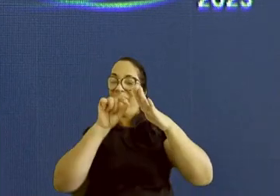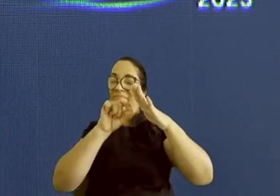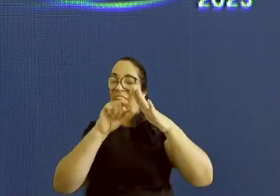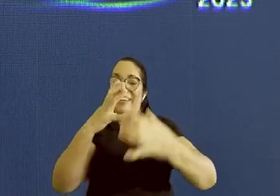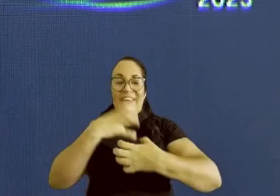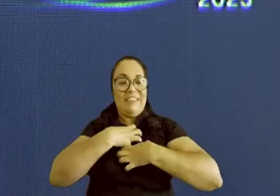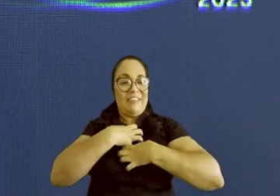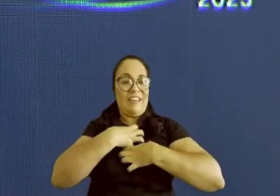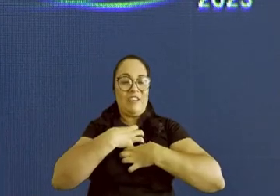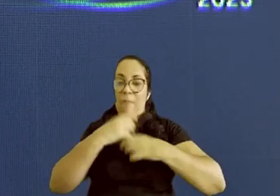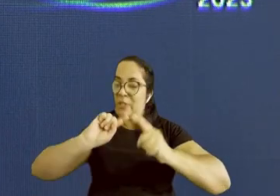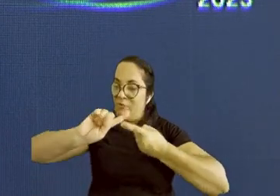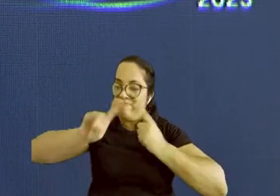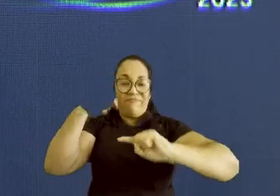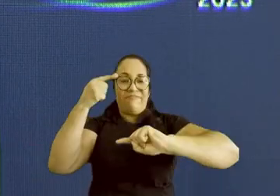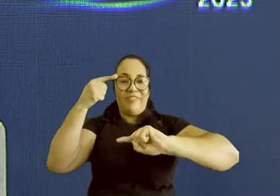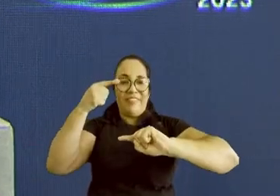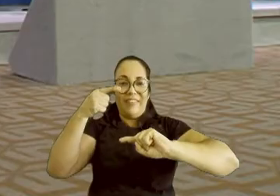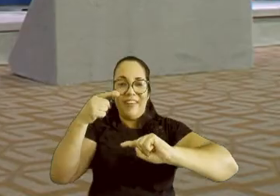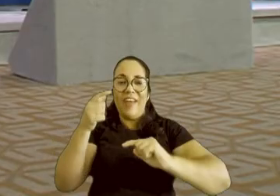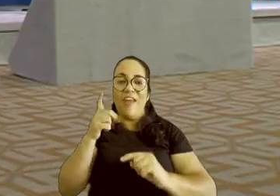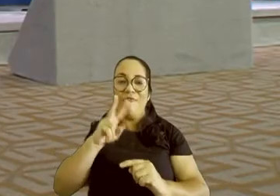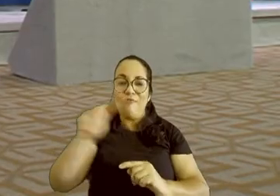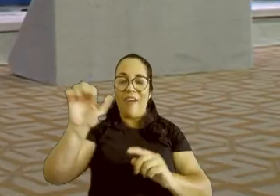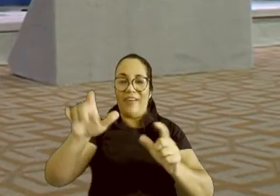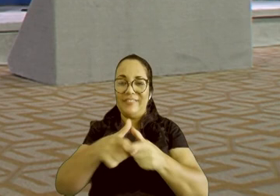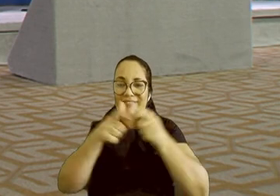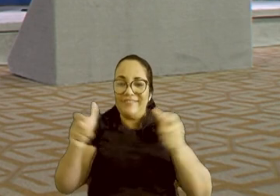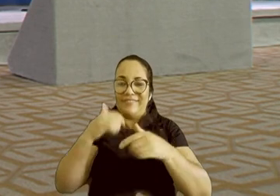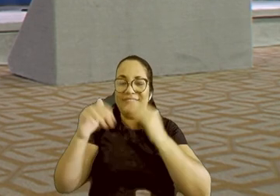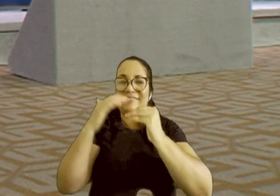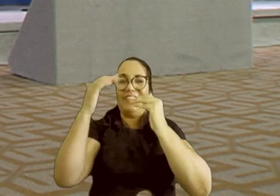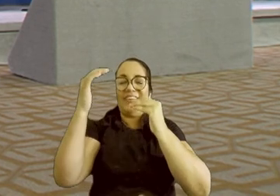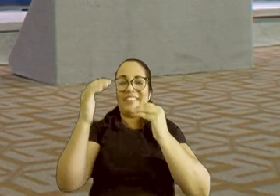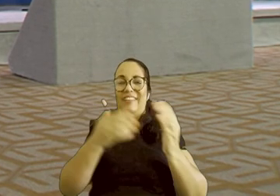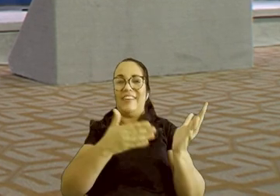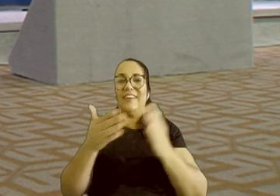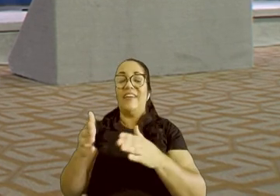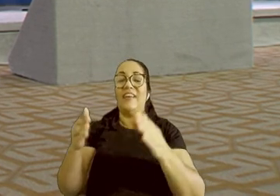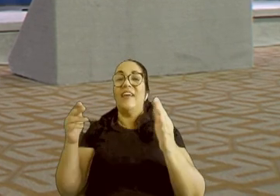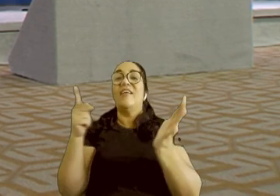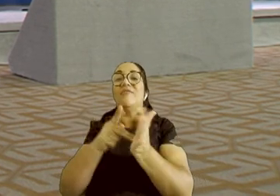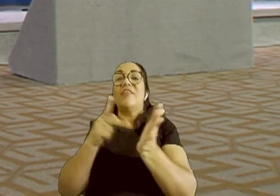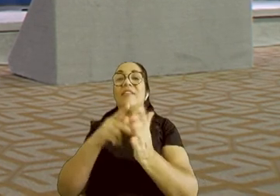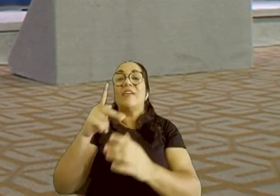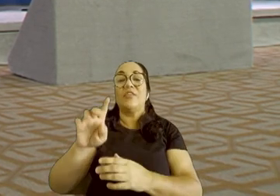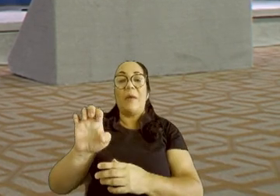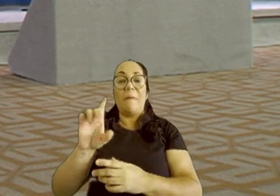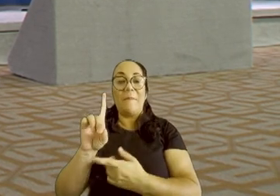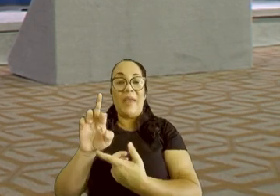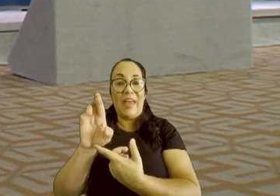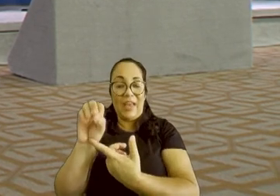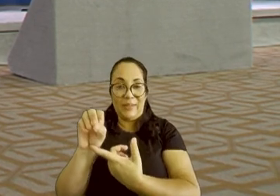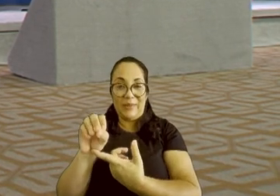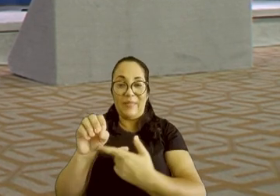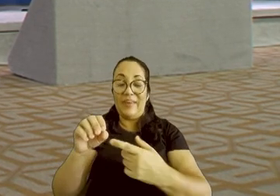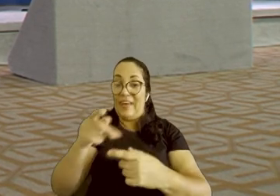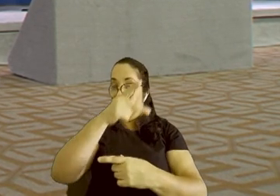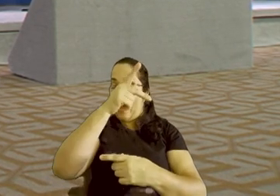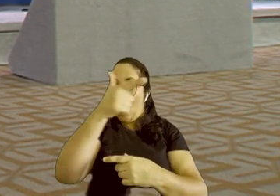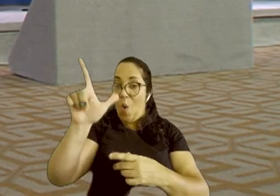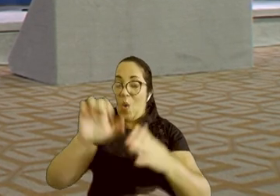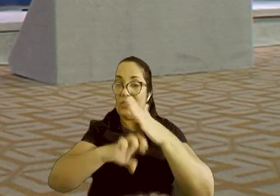forte e conseguir também crescer mais rápido né É porque por outro lado Pedro o que vai acontecer é que os concorrentes eles não vão ser resilientes